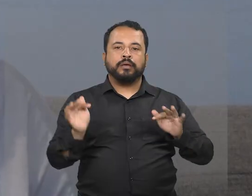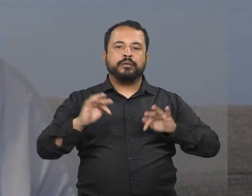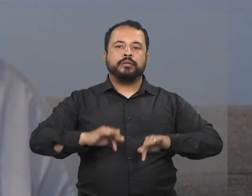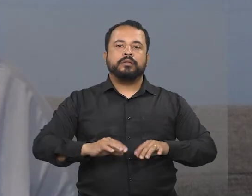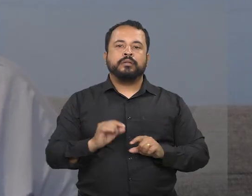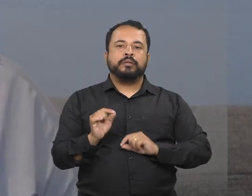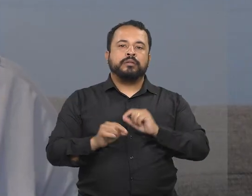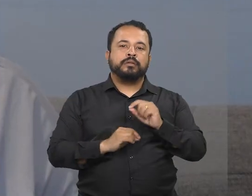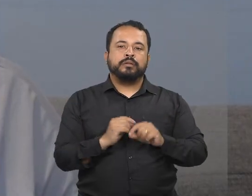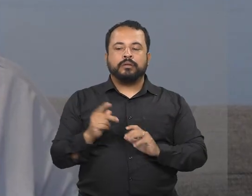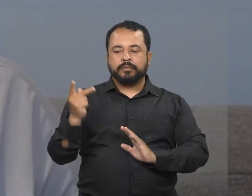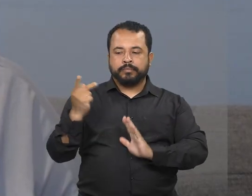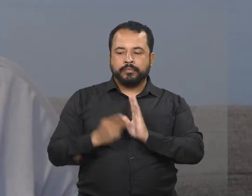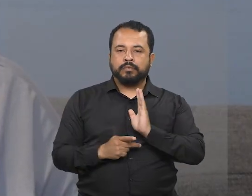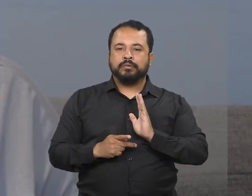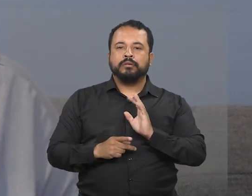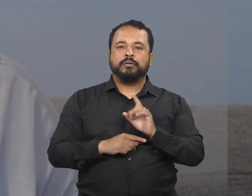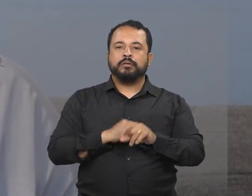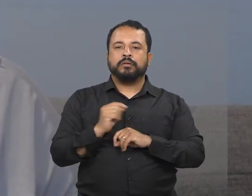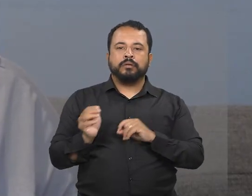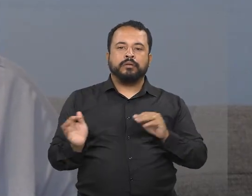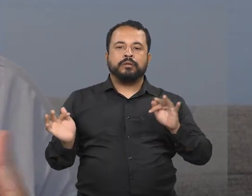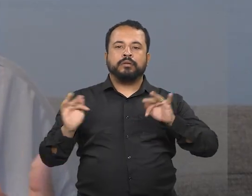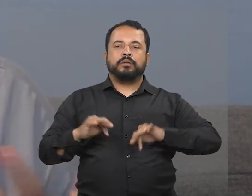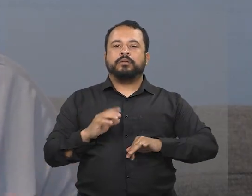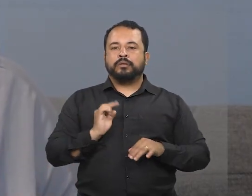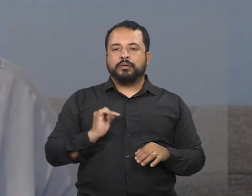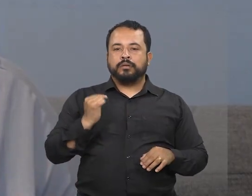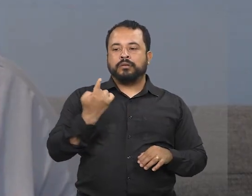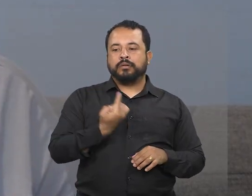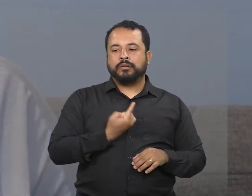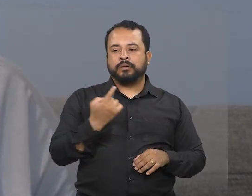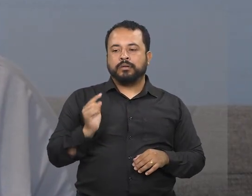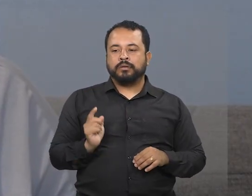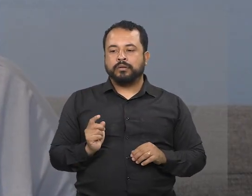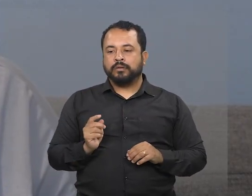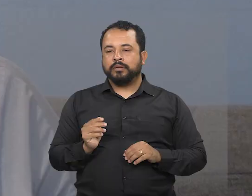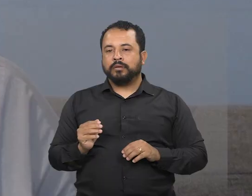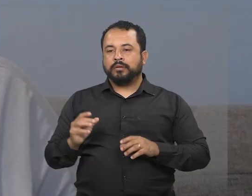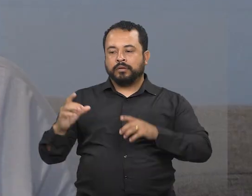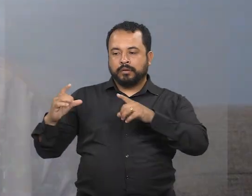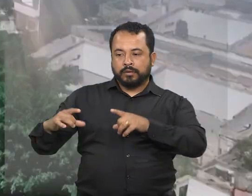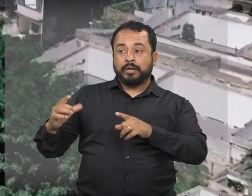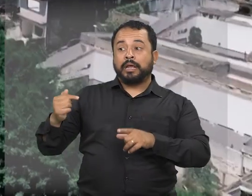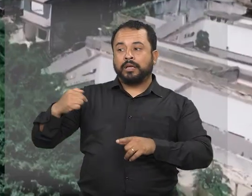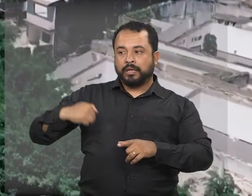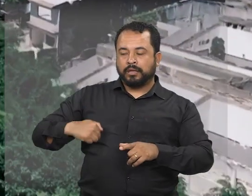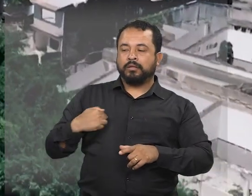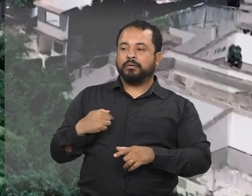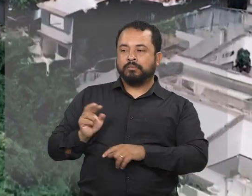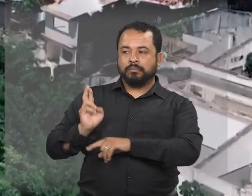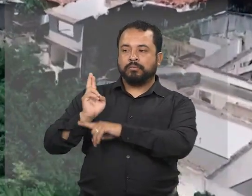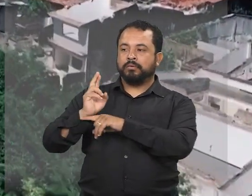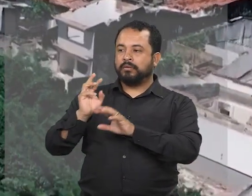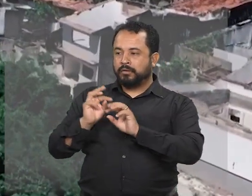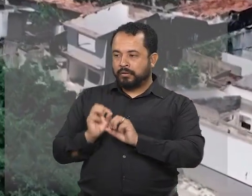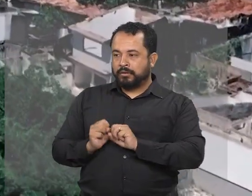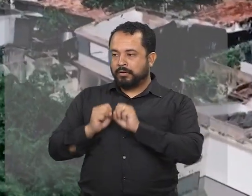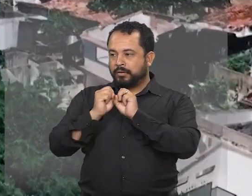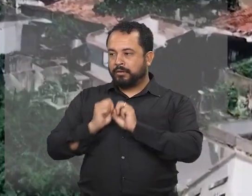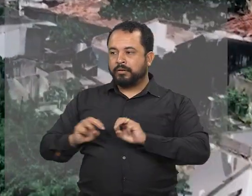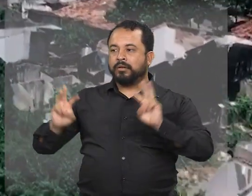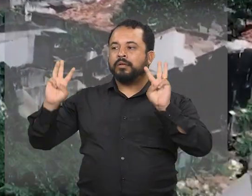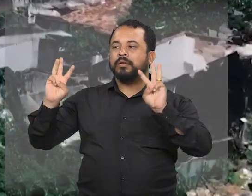o final do programa, até o final da nossa missão aqui enquanto ONU. Não é uma relação